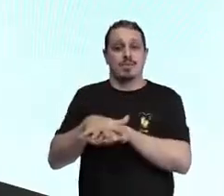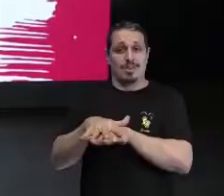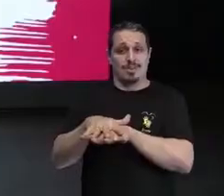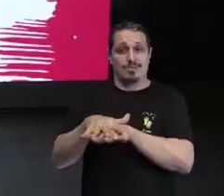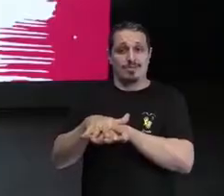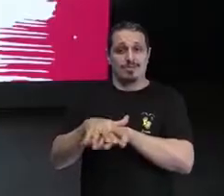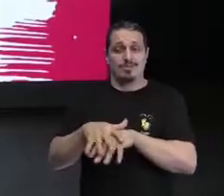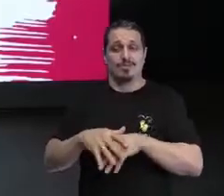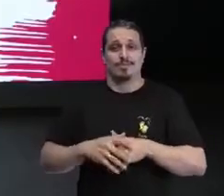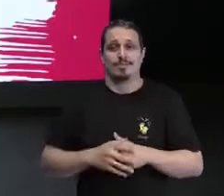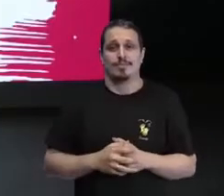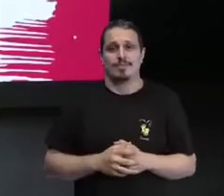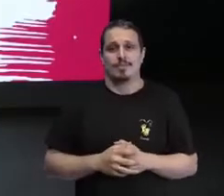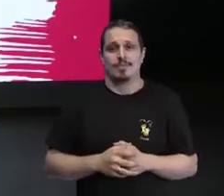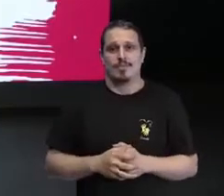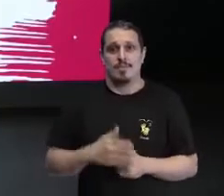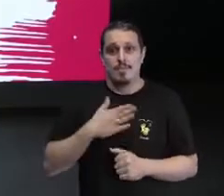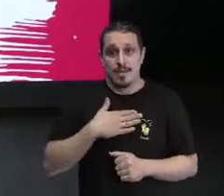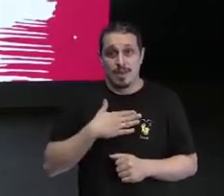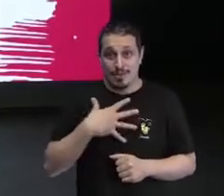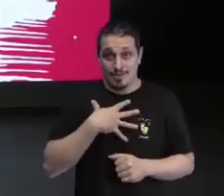vocês.